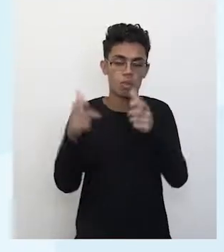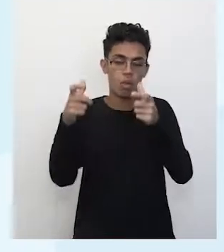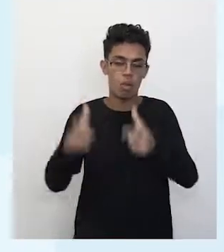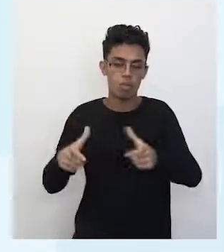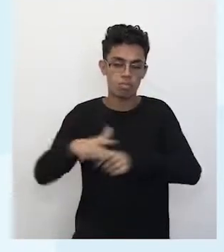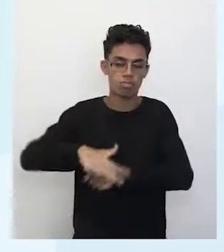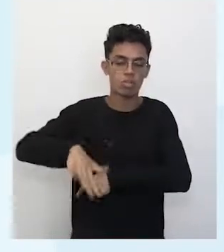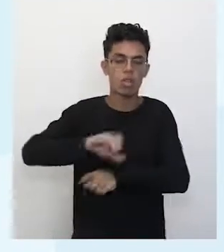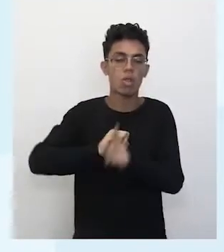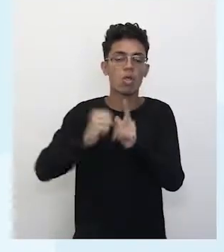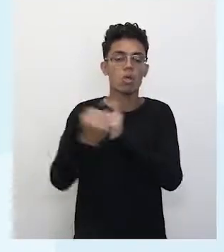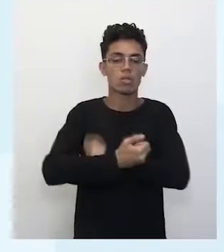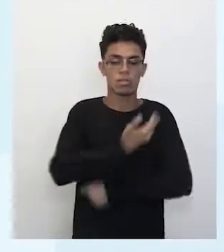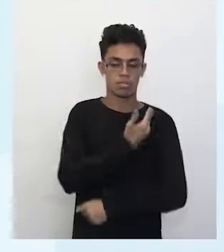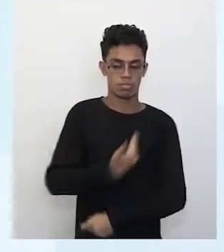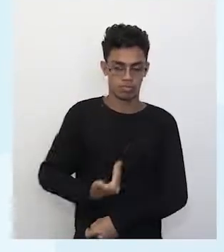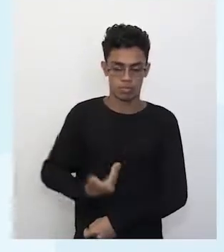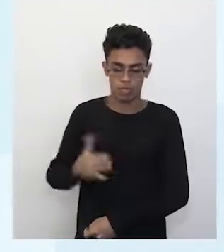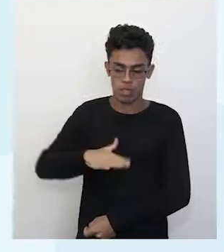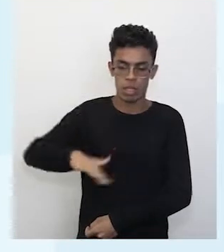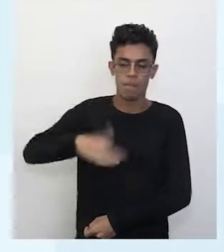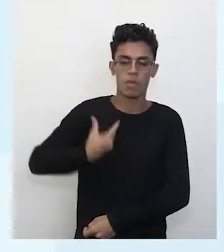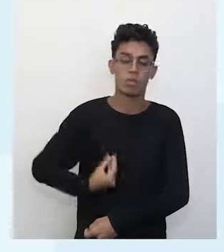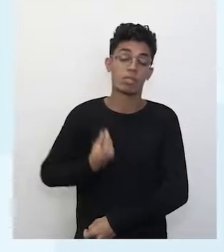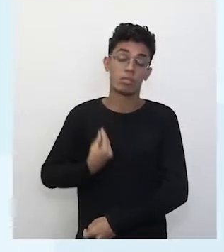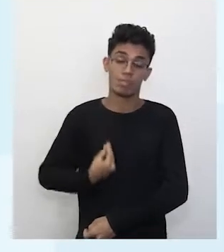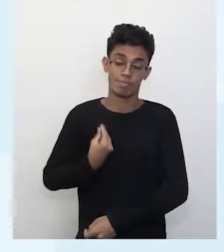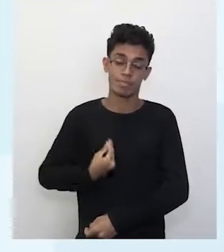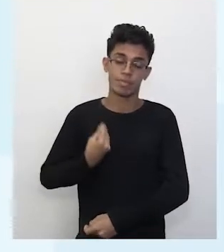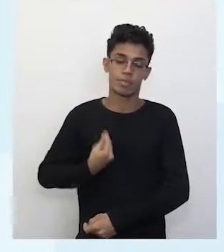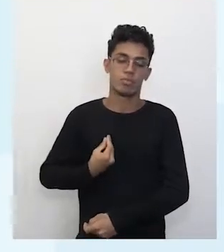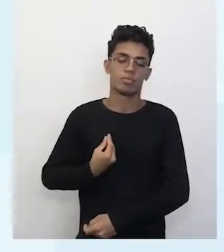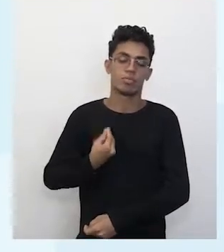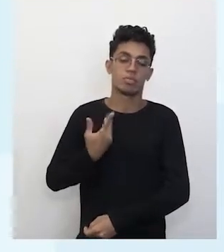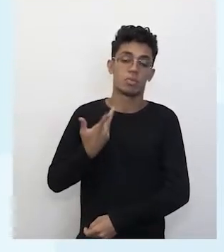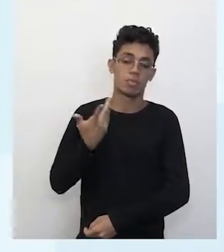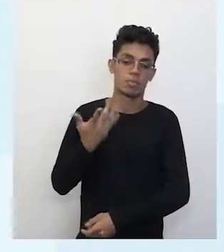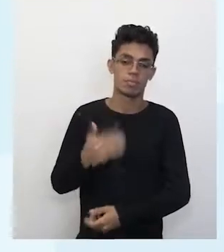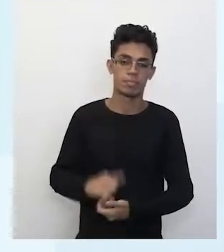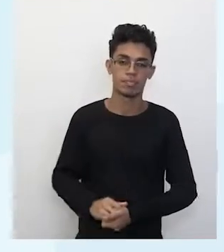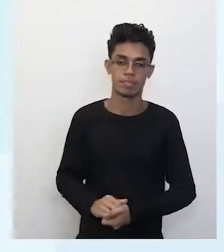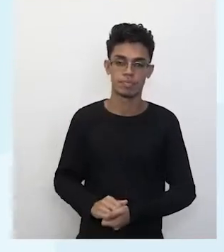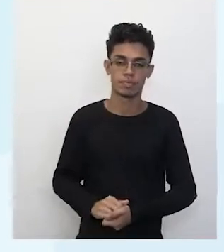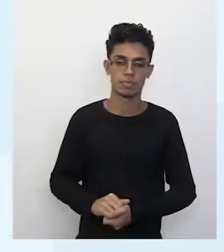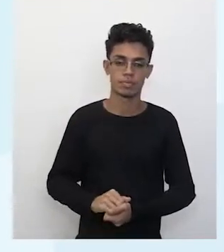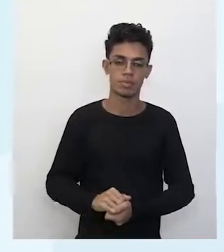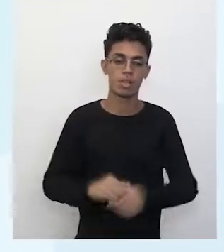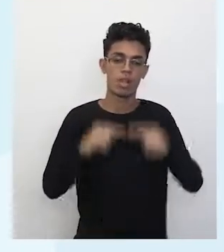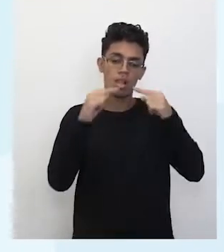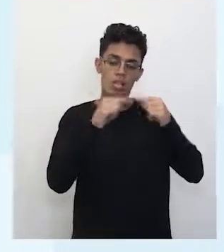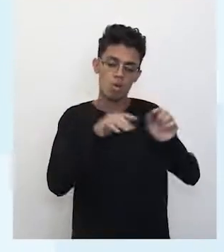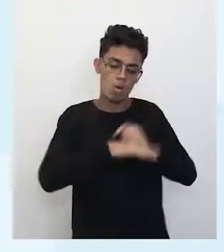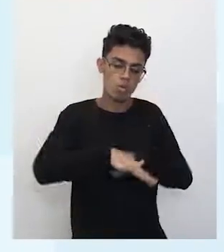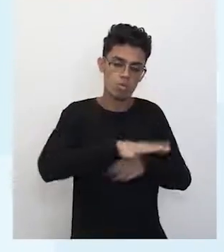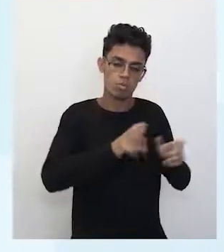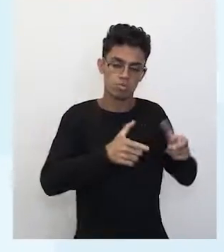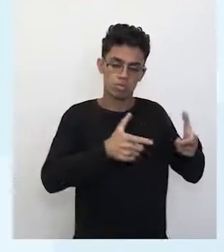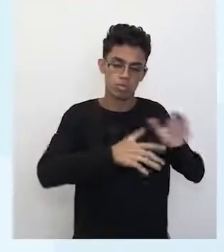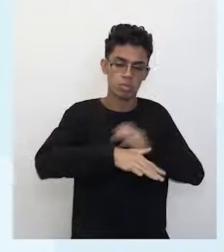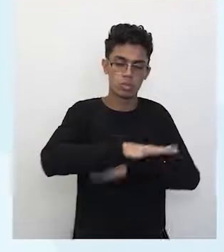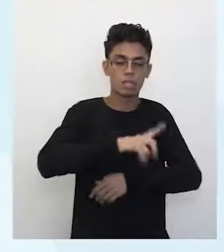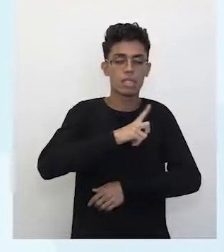espaços sociais, e elas estão em uma situação de risco em relação, vejam, a outros grupos que possuem